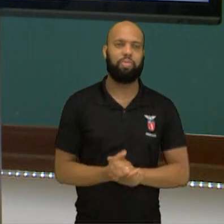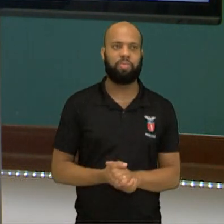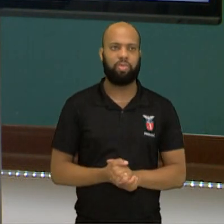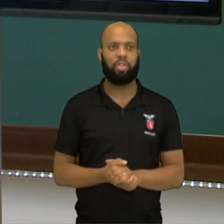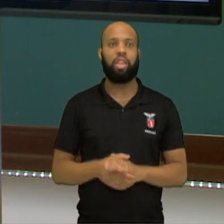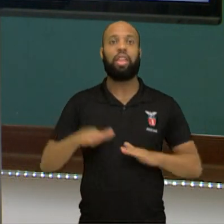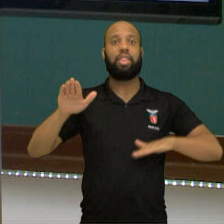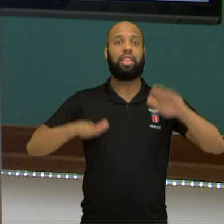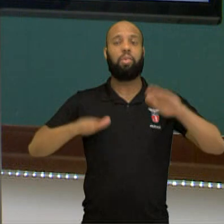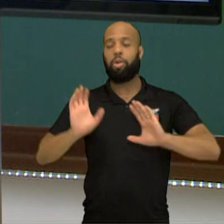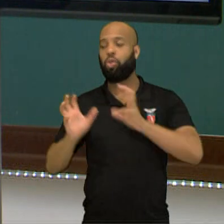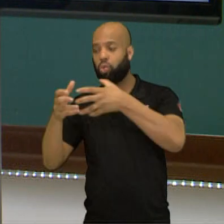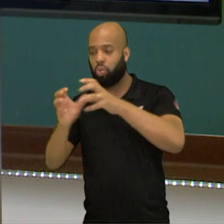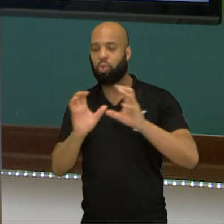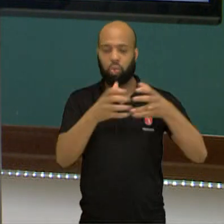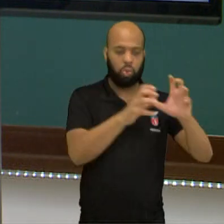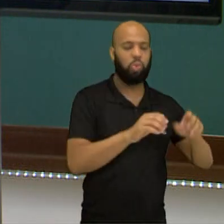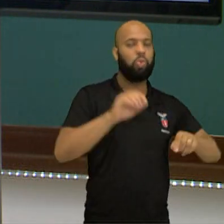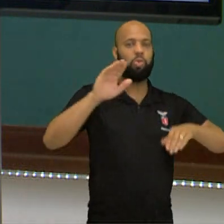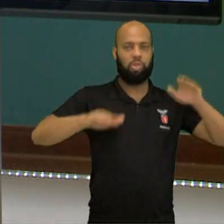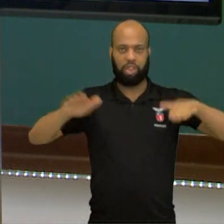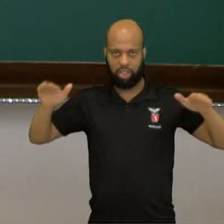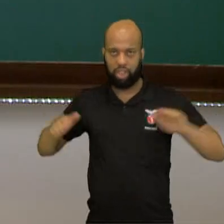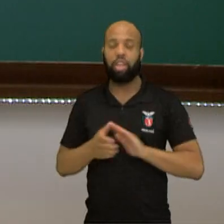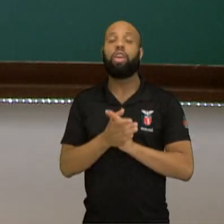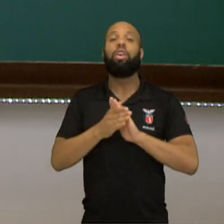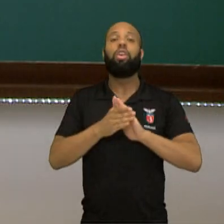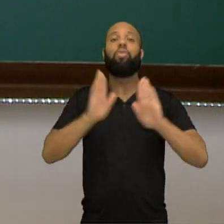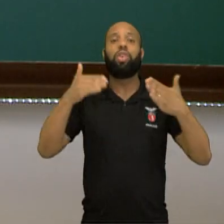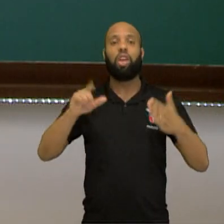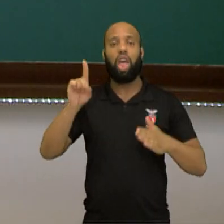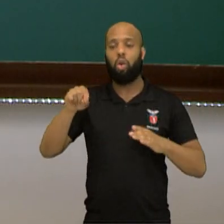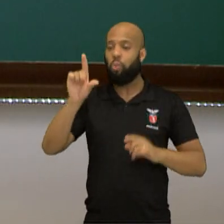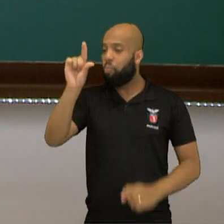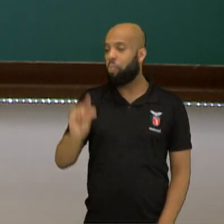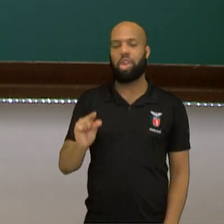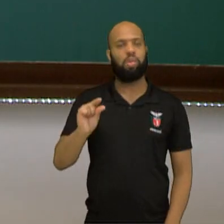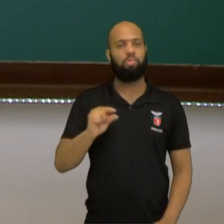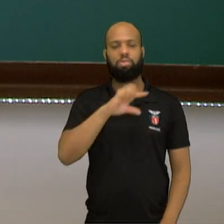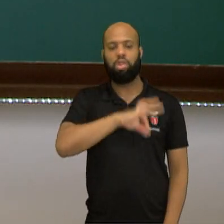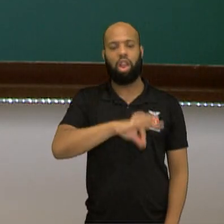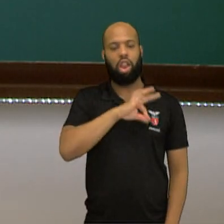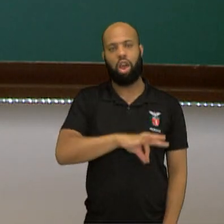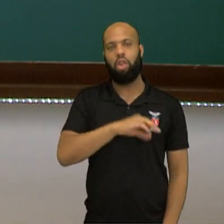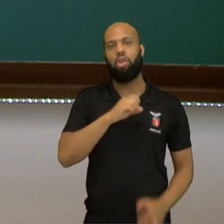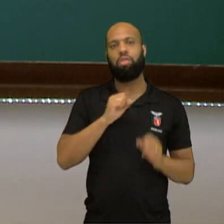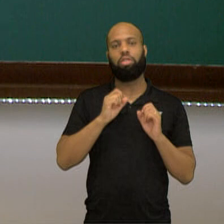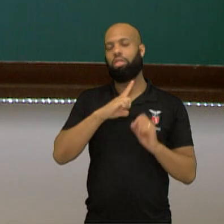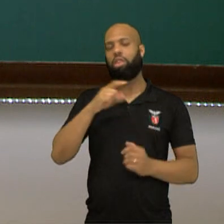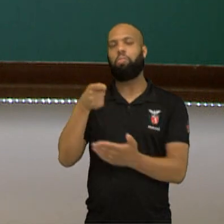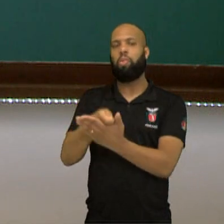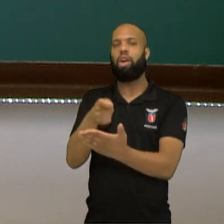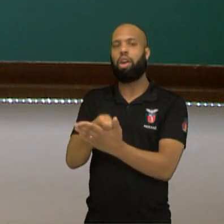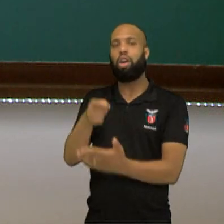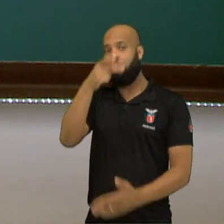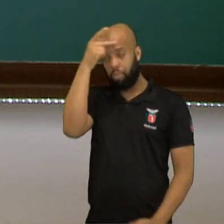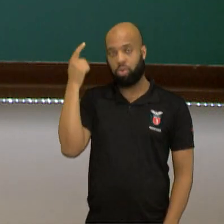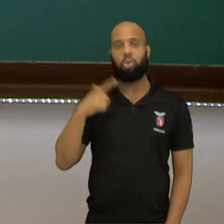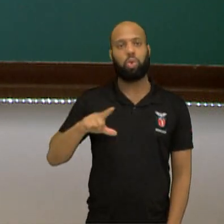1.696,20, conforme a categoria. Ele varia. Então, esse é o mínimo estabelecido no Paraná para que uma pessoa tenha condições